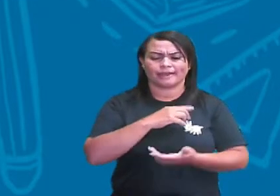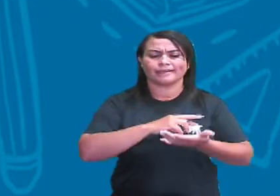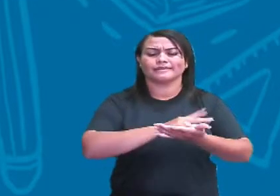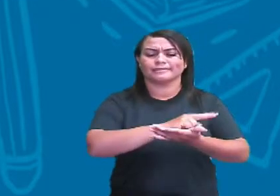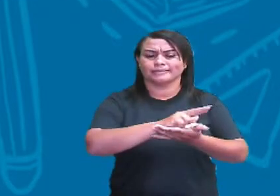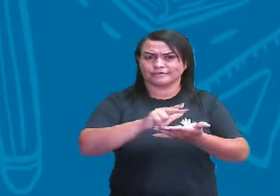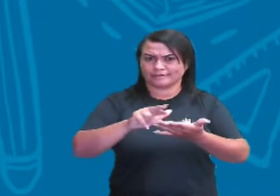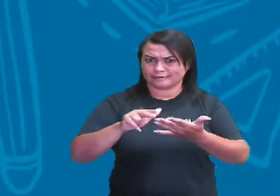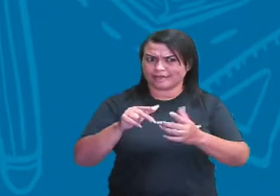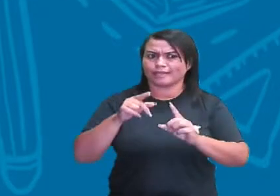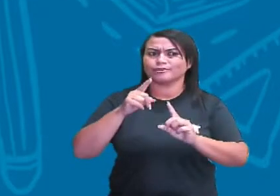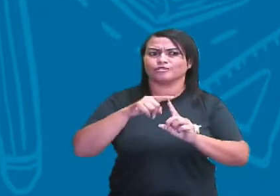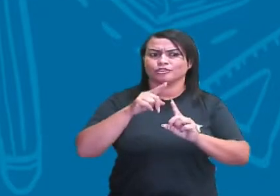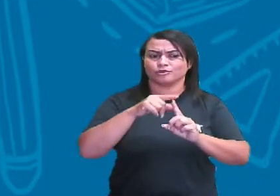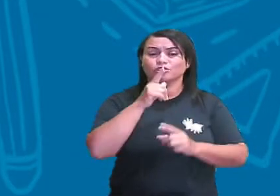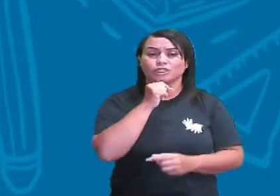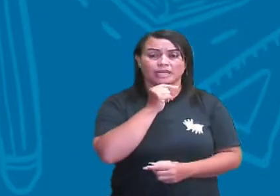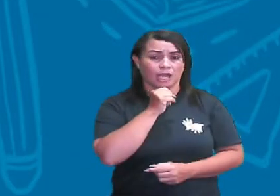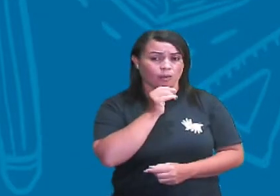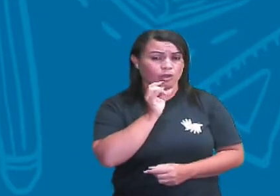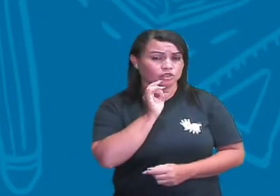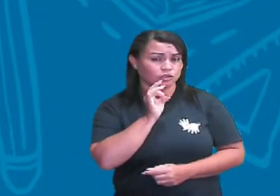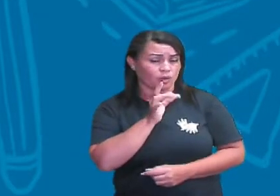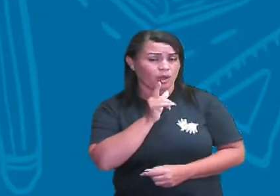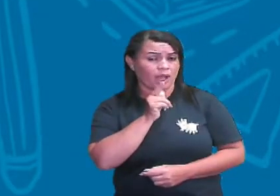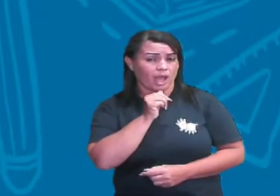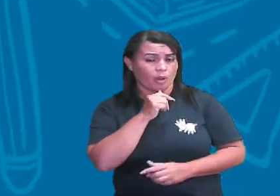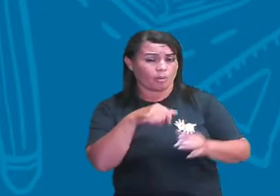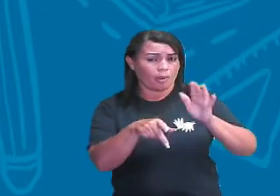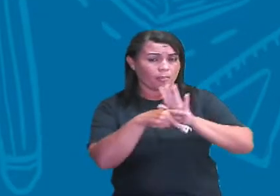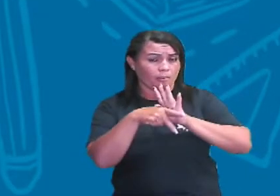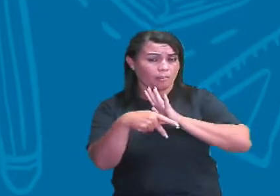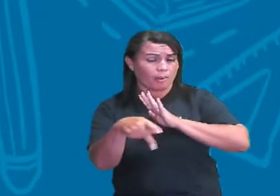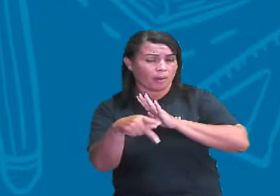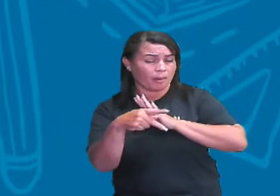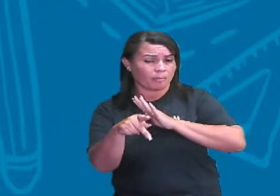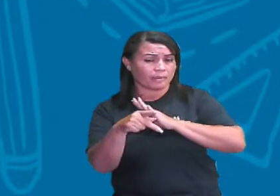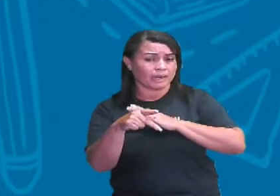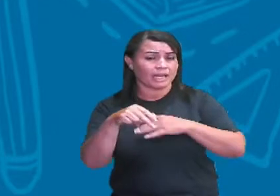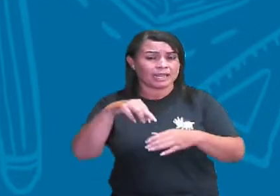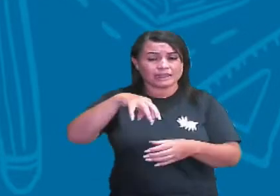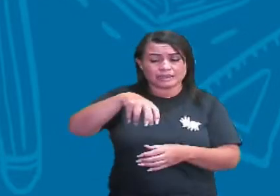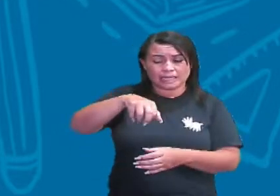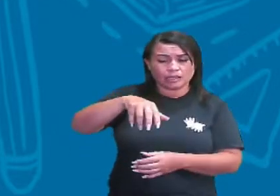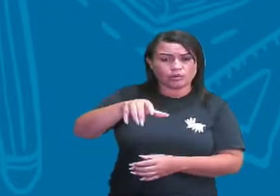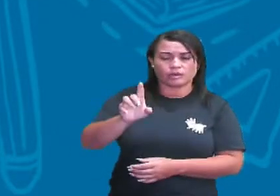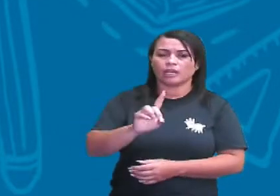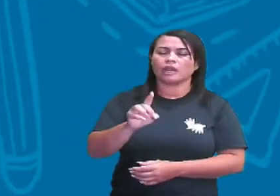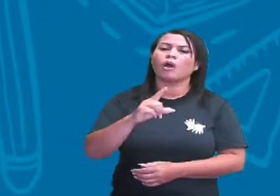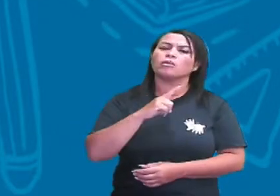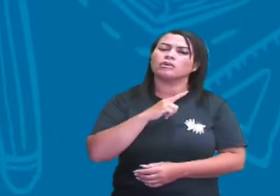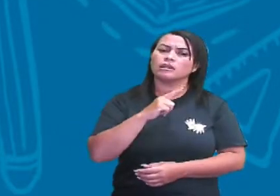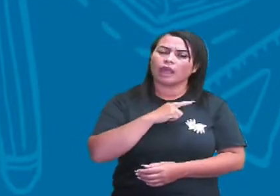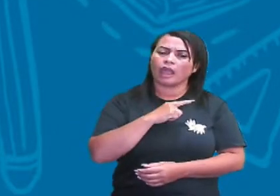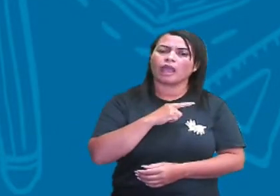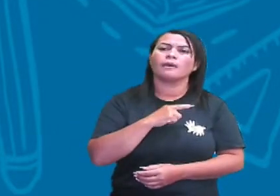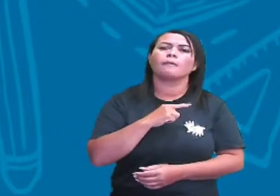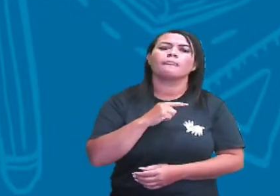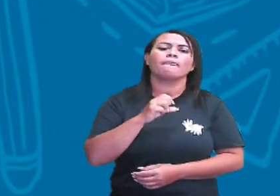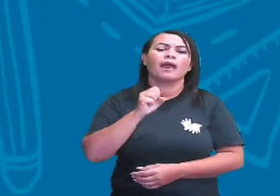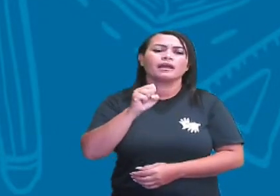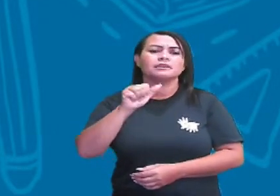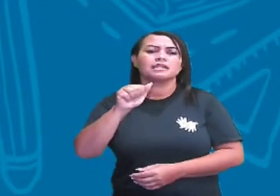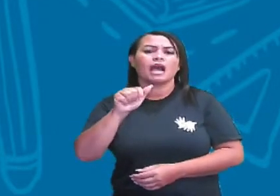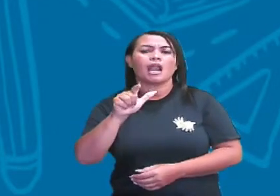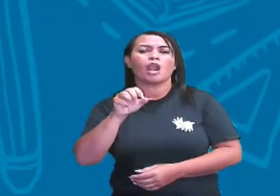de água, gente. Não é só aquela água da torneira, aquela água potável. Por exemplo, existe a água salobra, a água